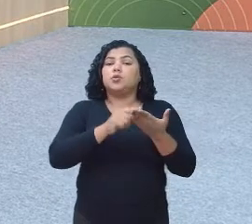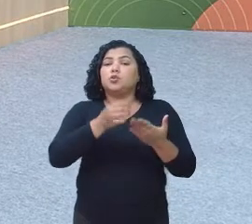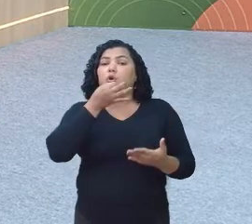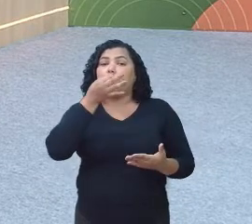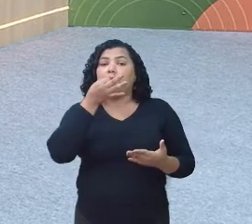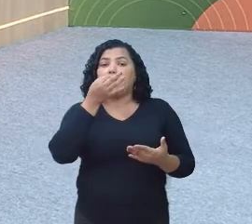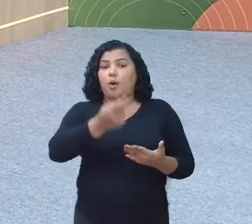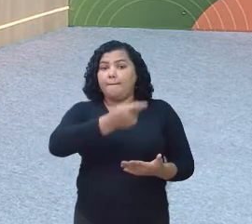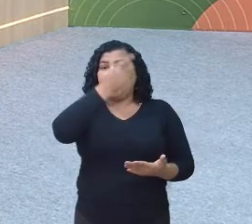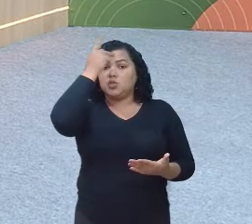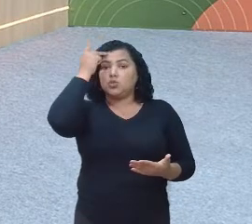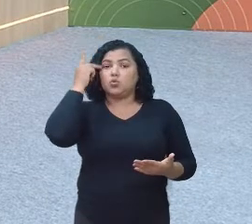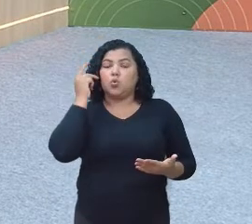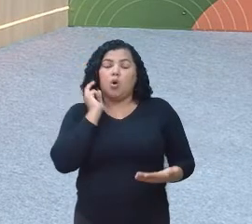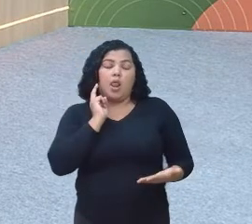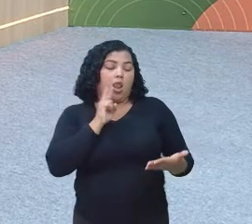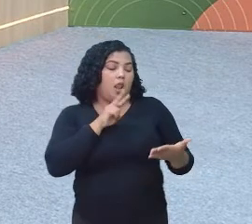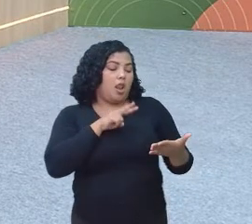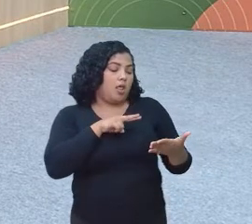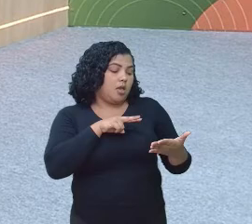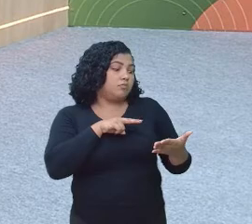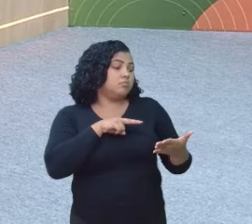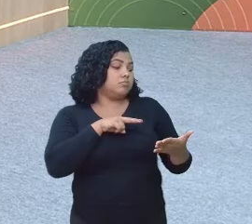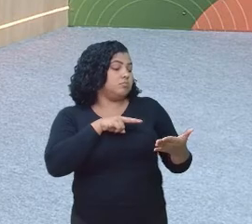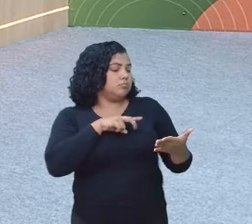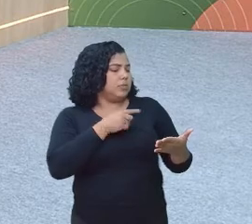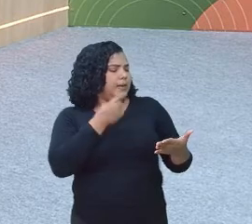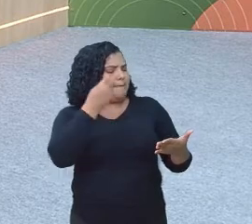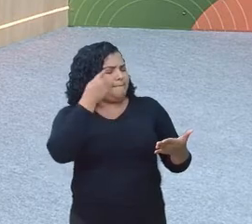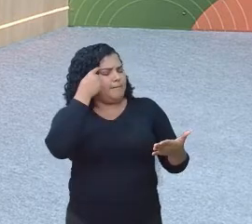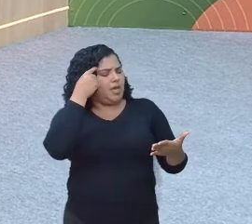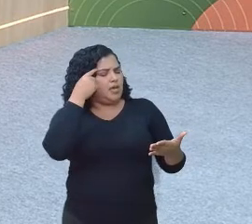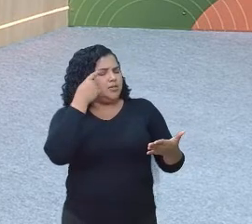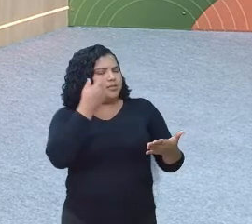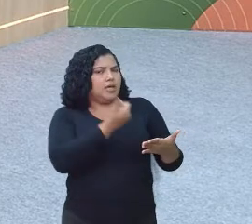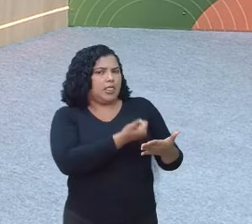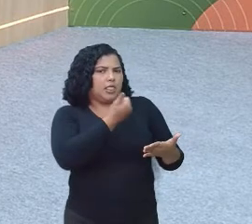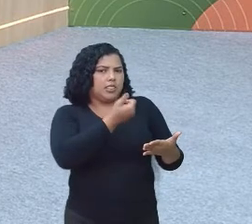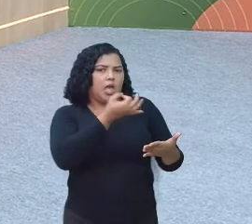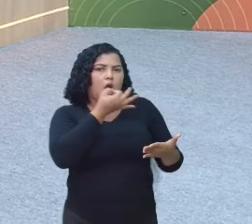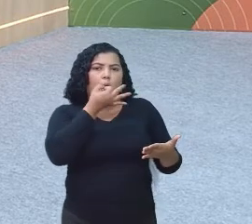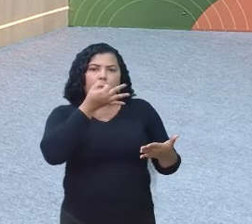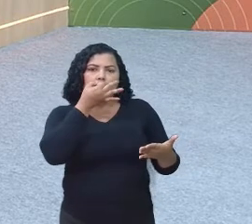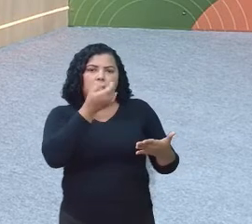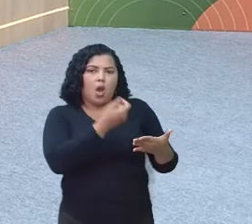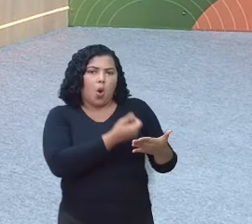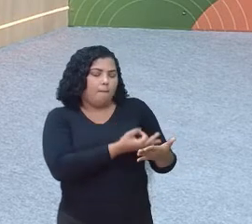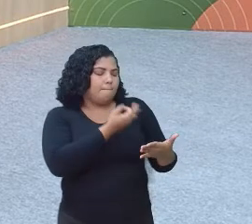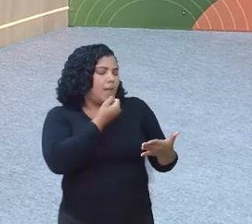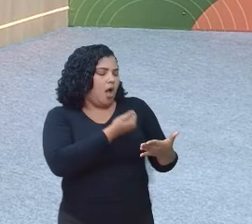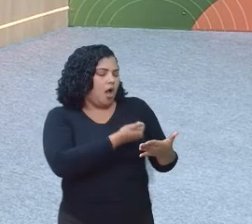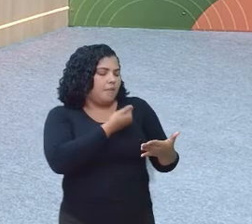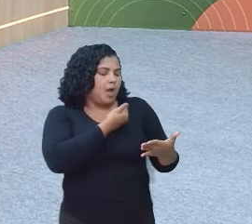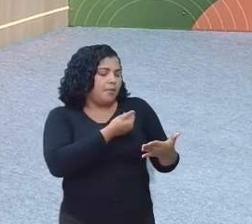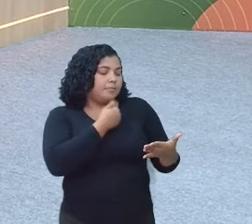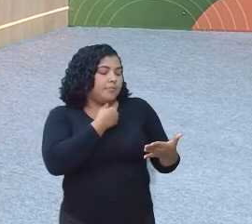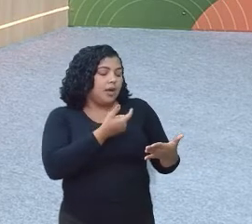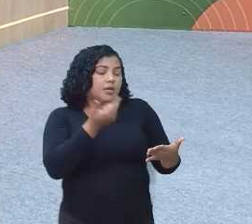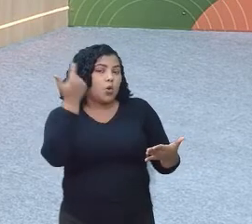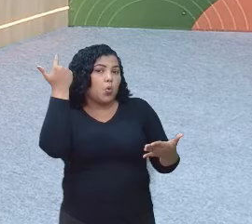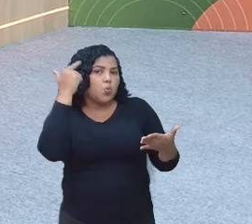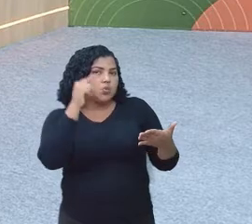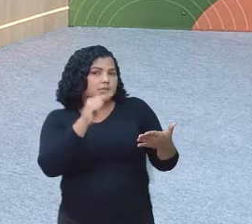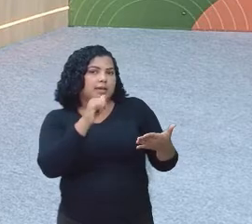com que o leitor pare e, com base nos argumentos do redator, da pessoa que está escrevendo o texto, você consiga